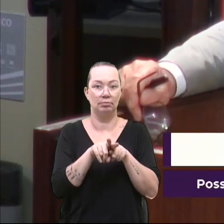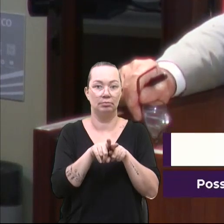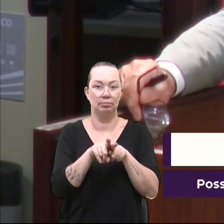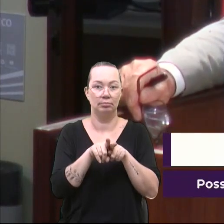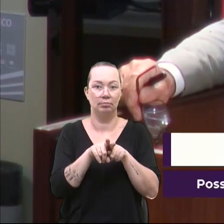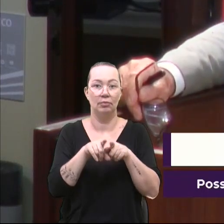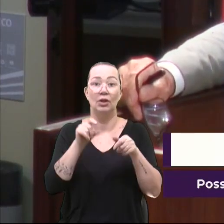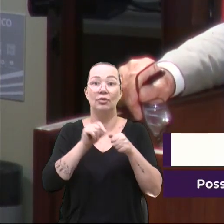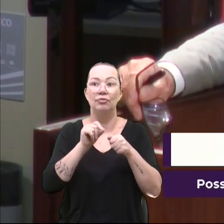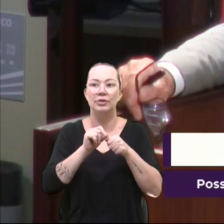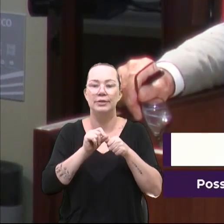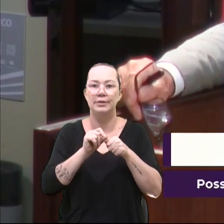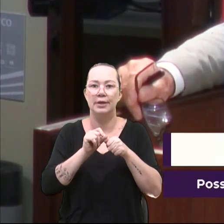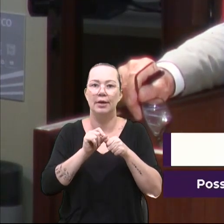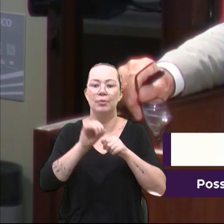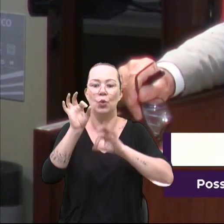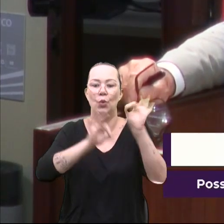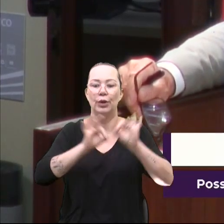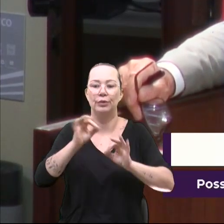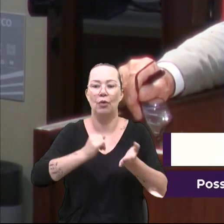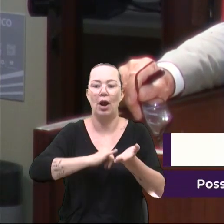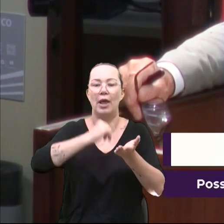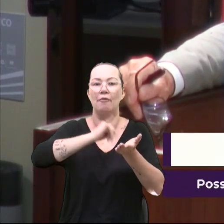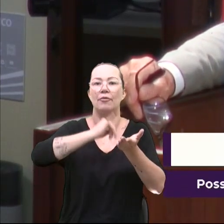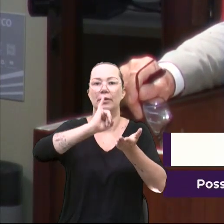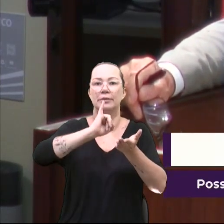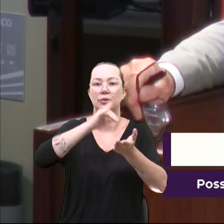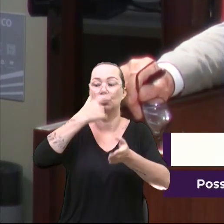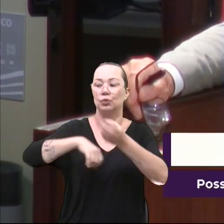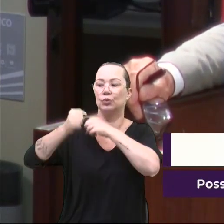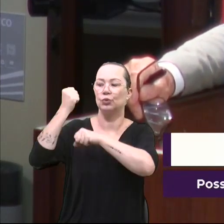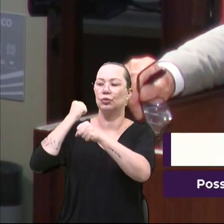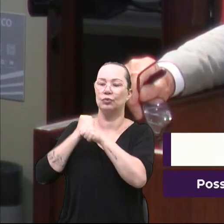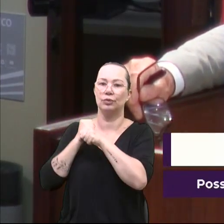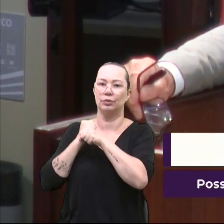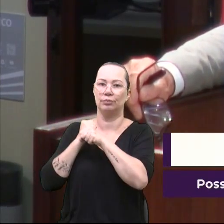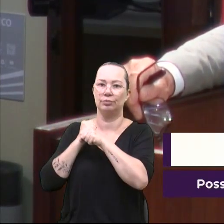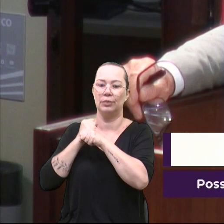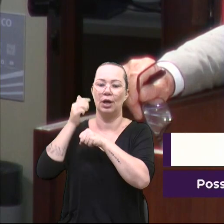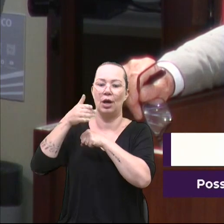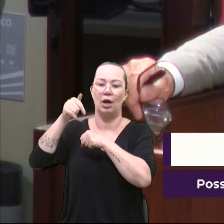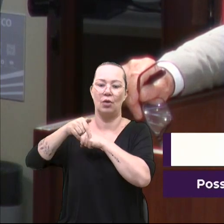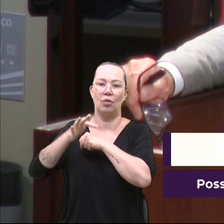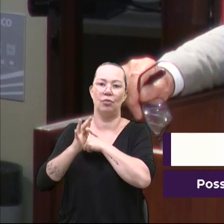Atualizamos a inflação de anos anteriores para a próxima legislatura.